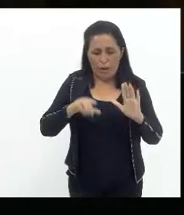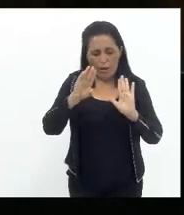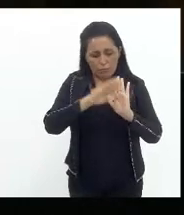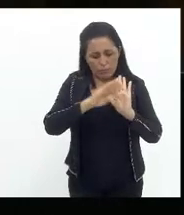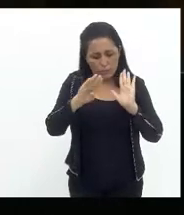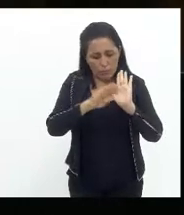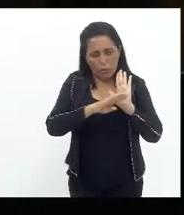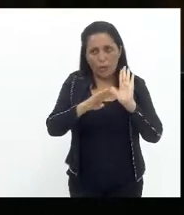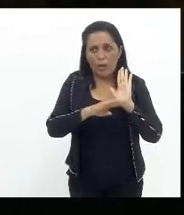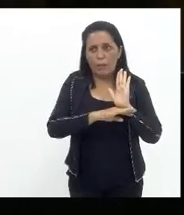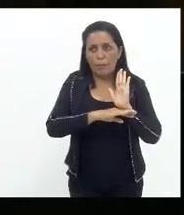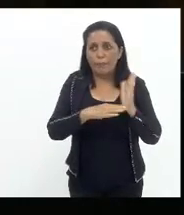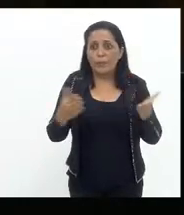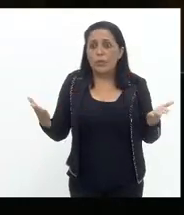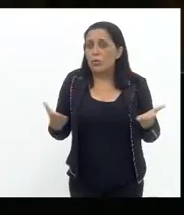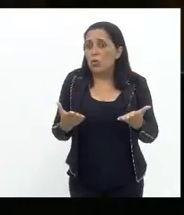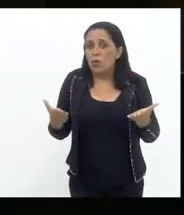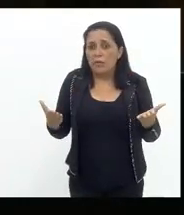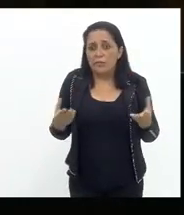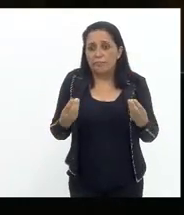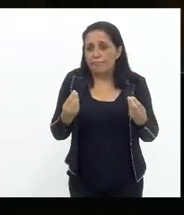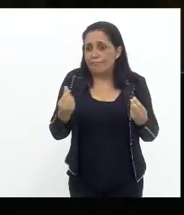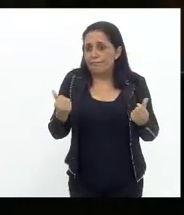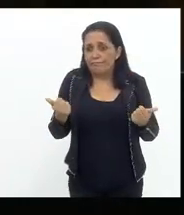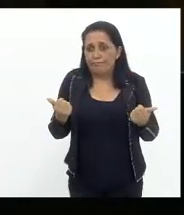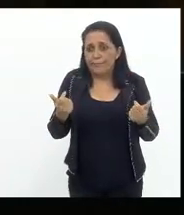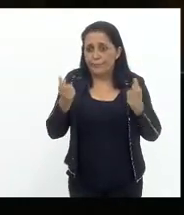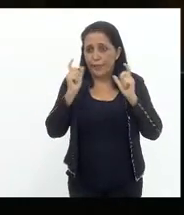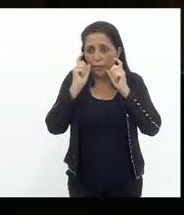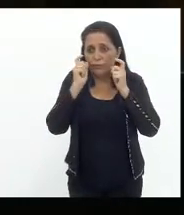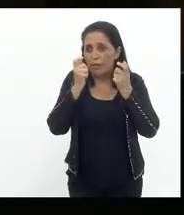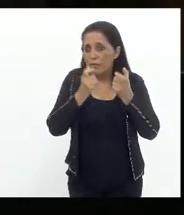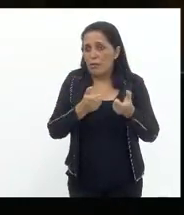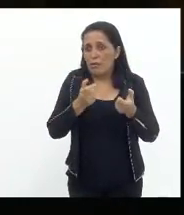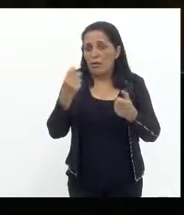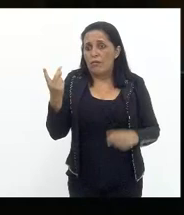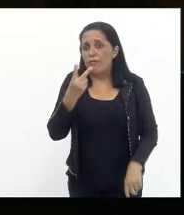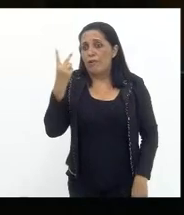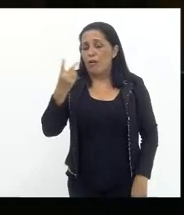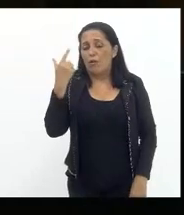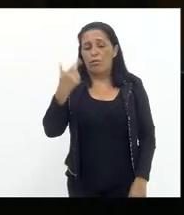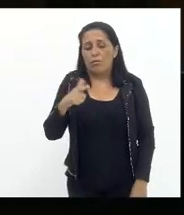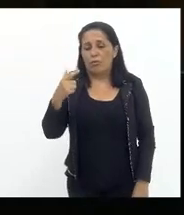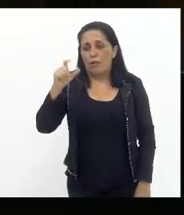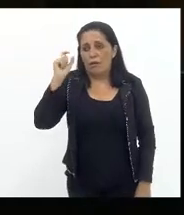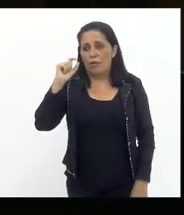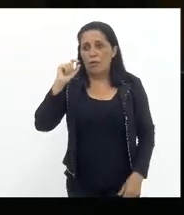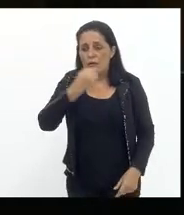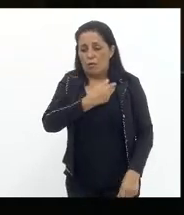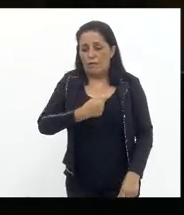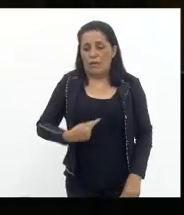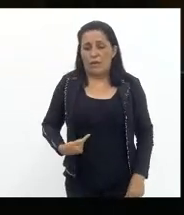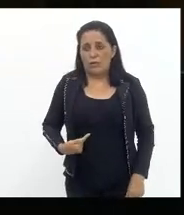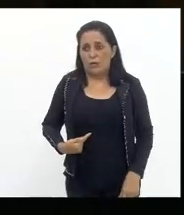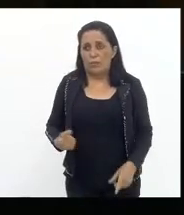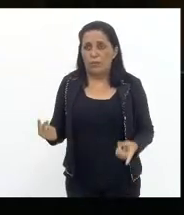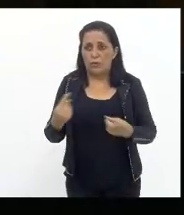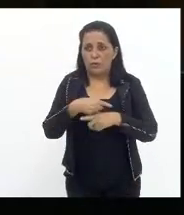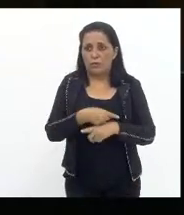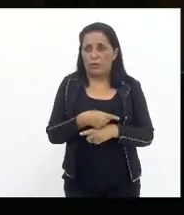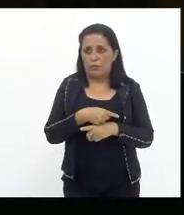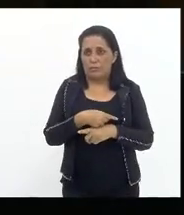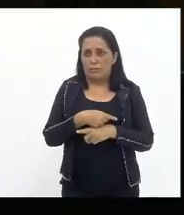um programa que hoje não é dado a real valor pelo governador do Estado. Pelo contrário, na